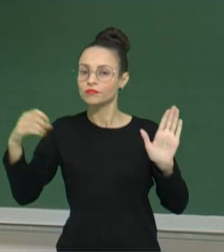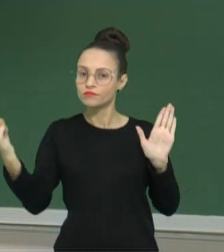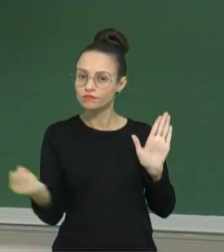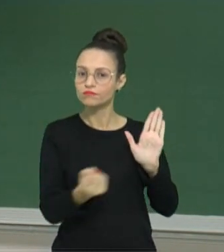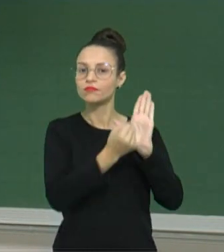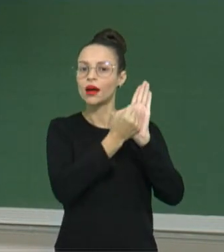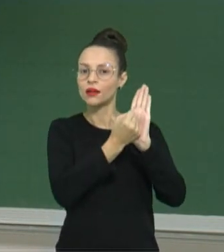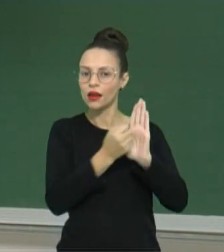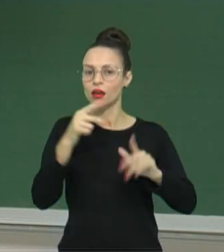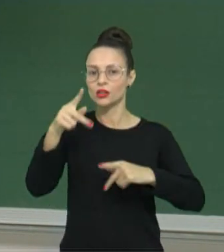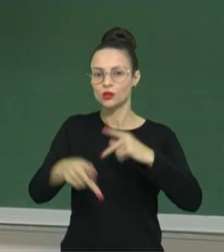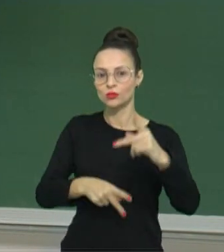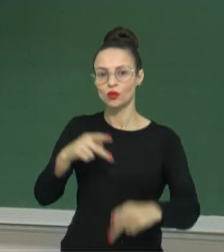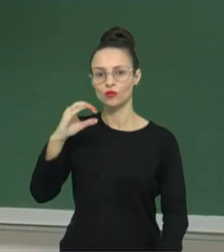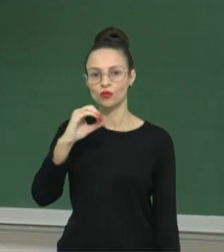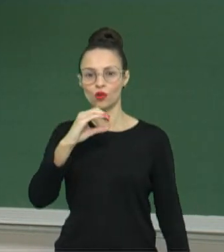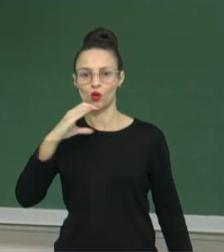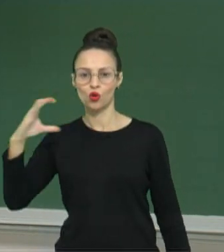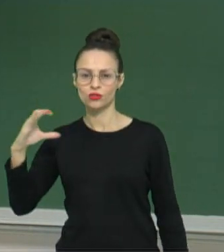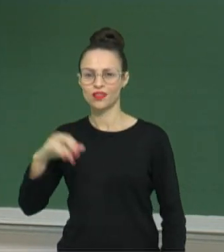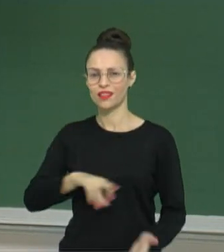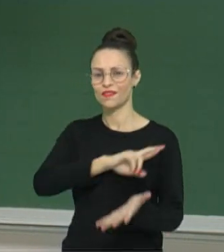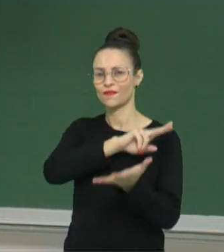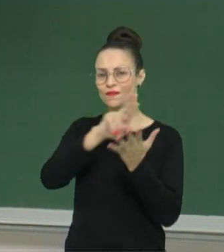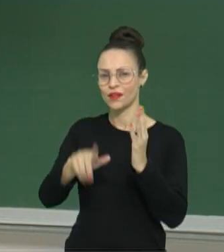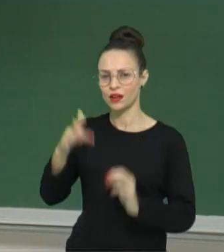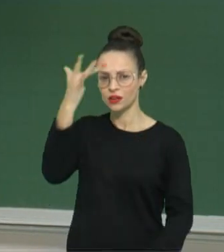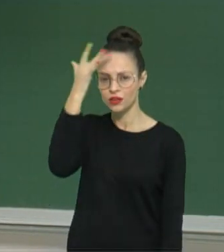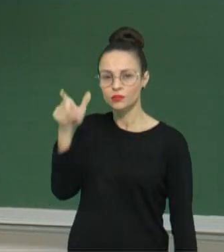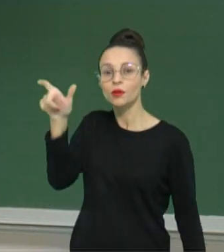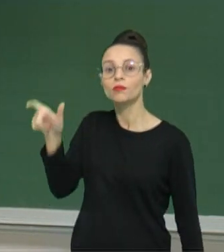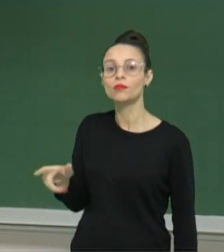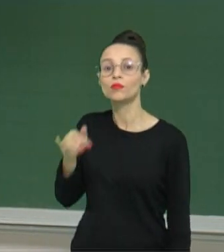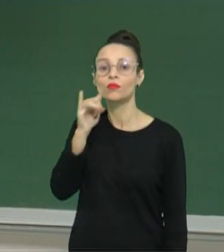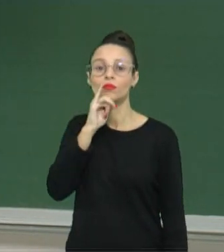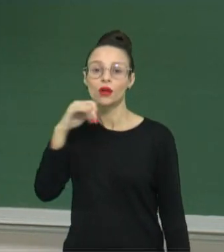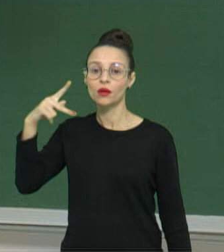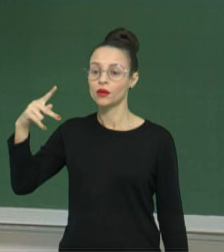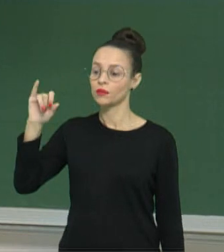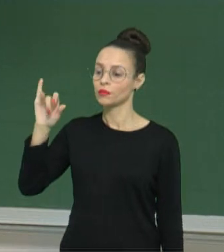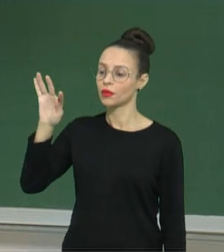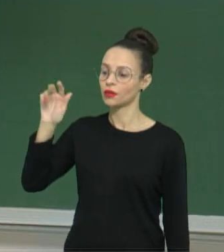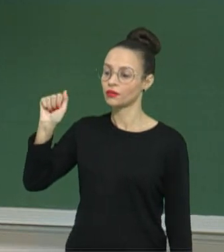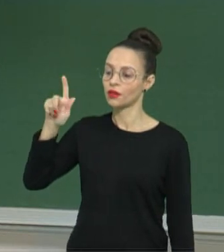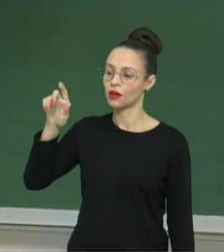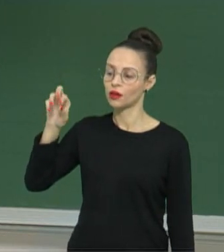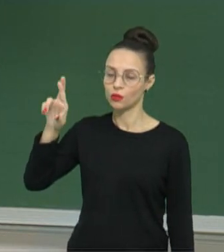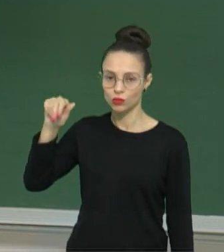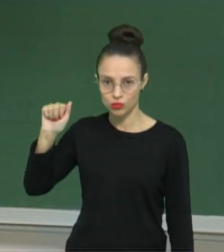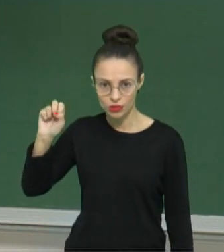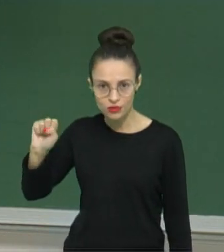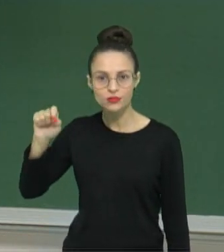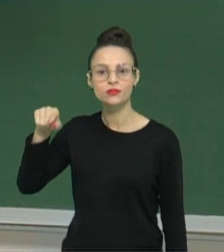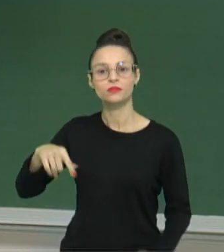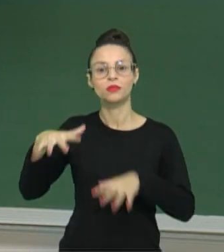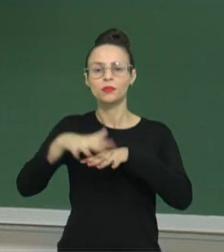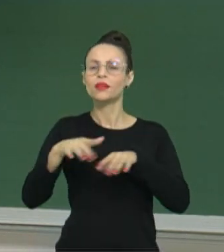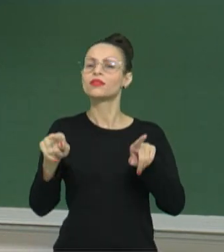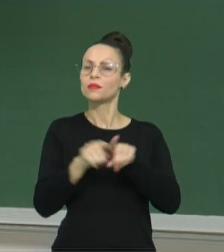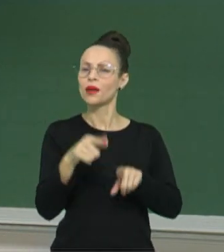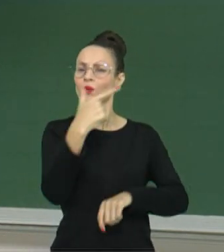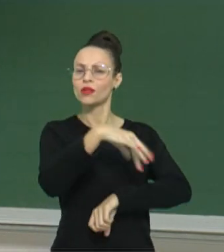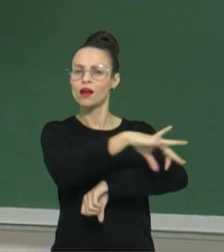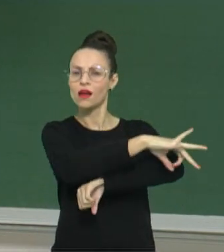ocidental para sempre, como Pitágoras e Tales na matemática, por exemplo, né? Também na arquitetura, em outras áreas